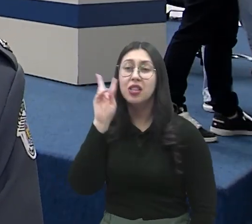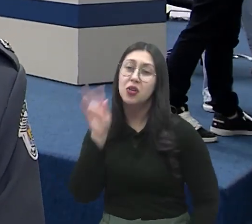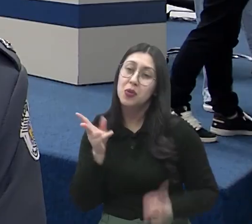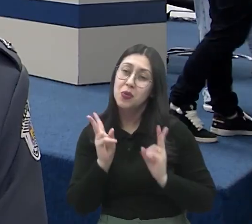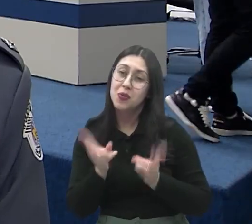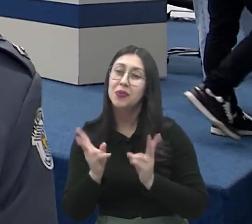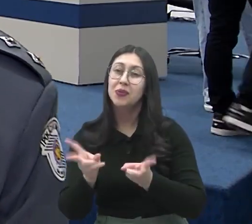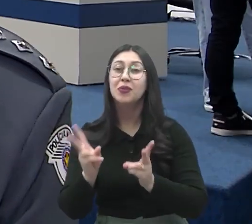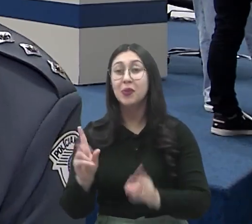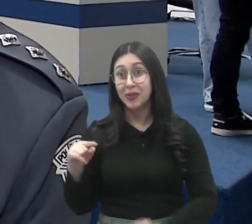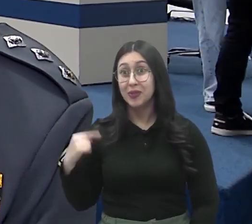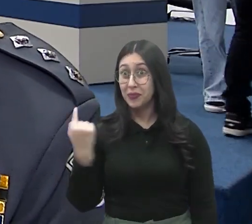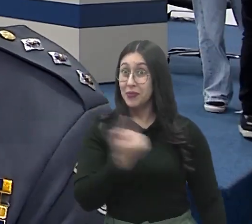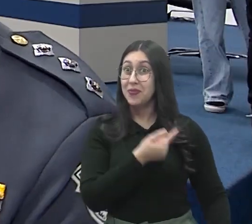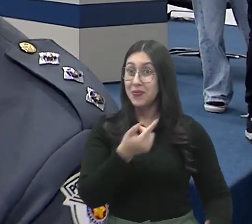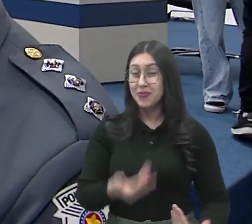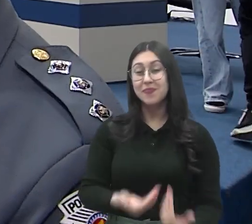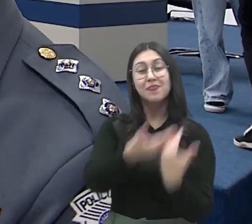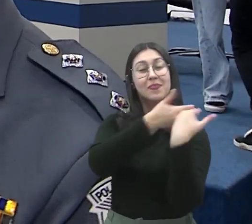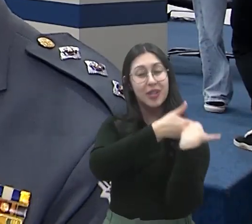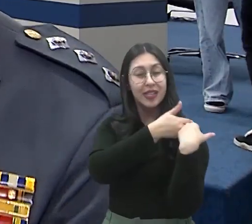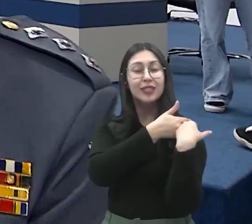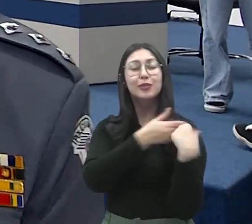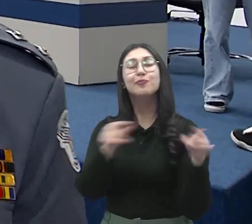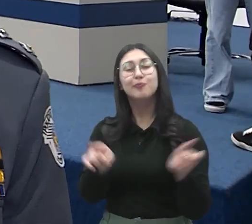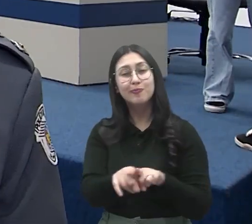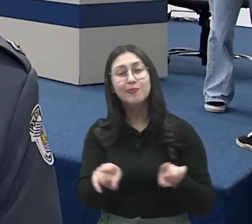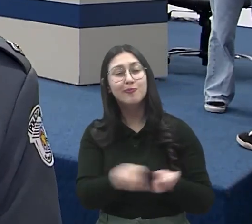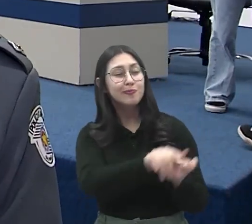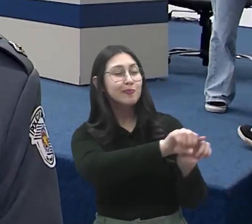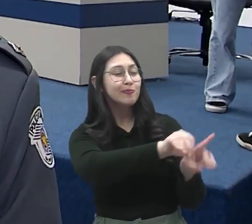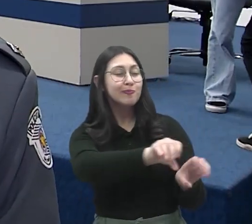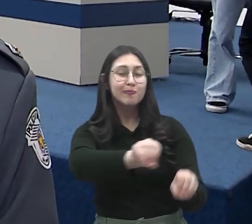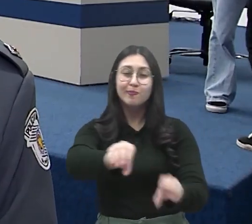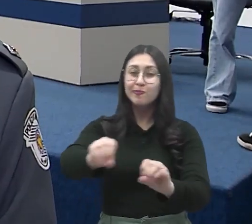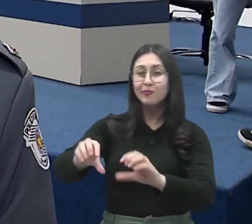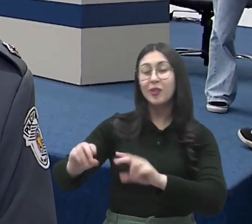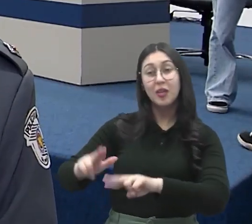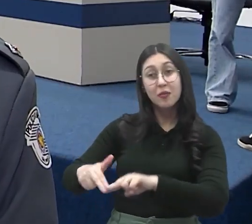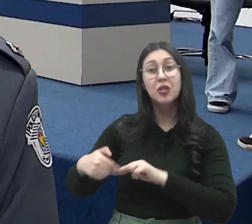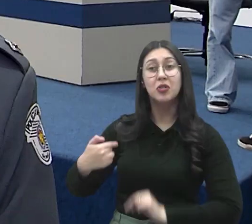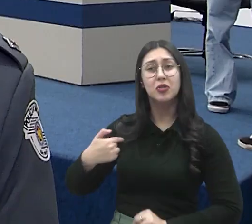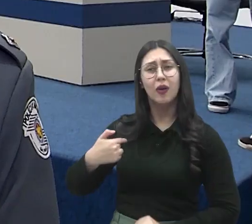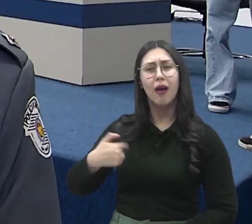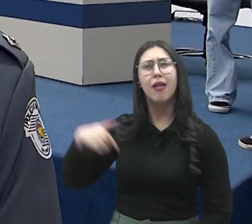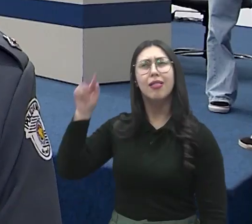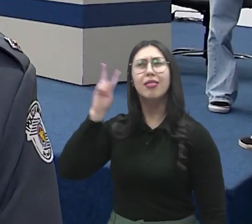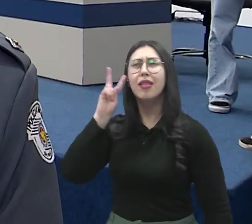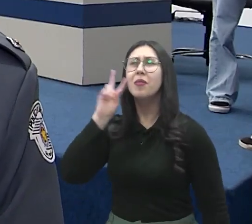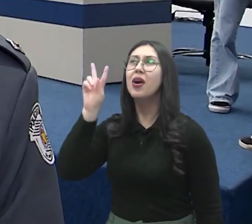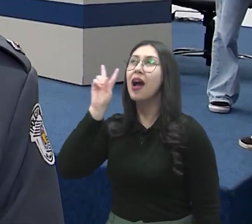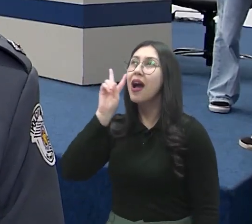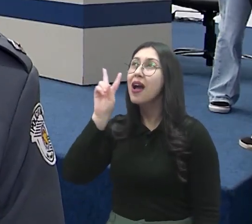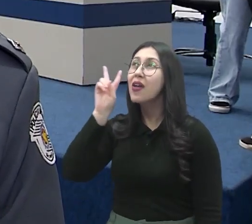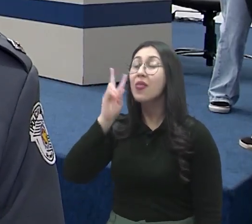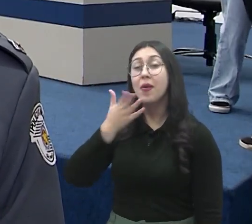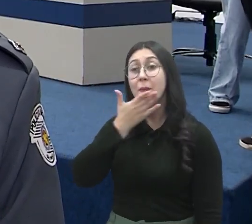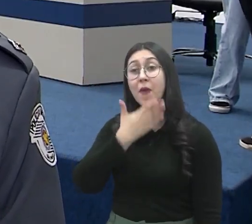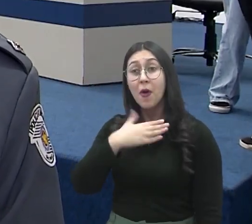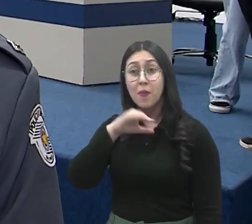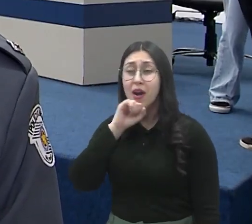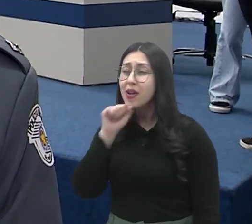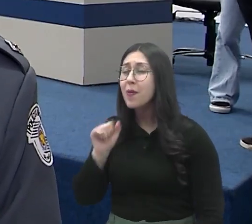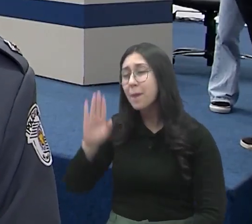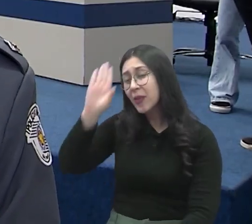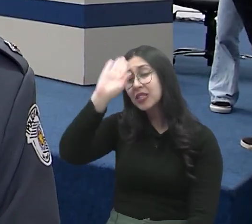o legado dele. E é a nossa missão, como a gente já disse aqui, deixar o nosso legado. Então eu sigo os passos do meu amado pai, do meu eterno